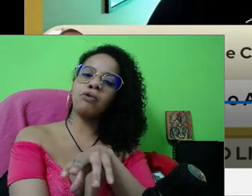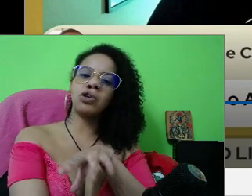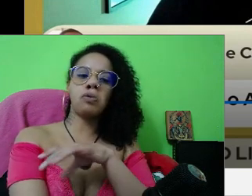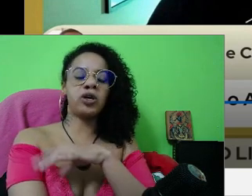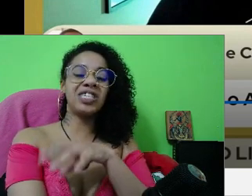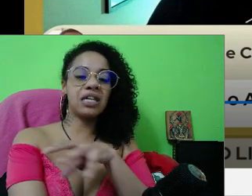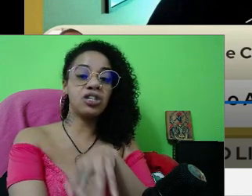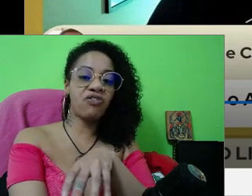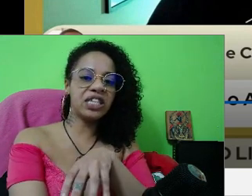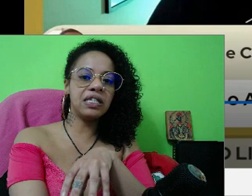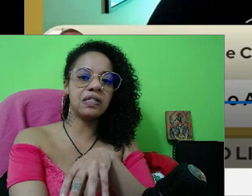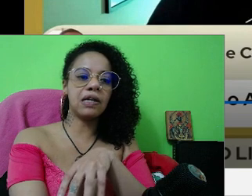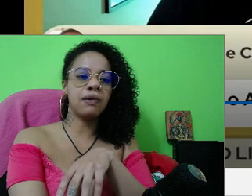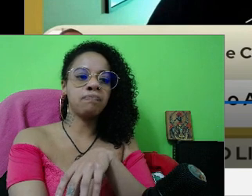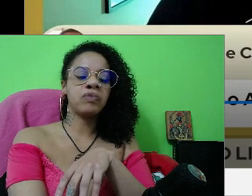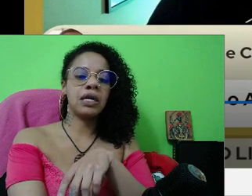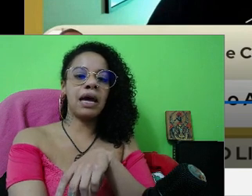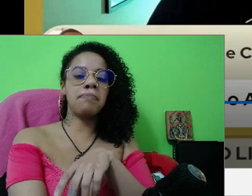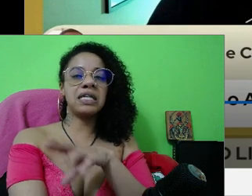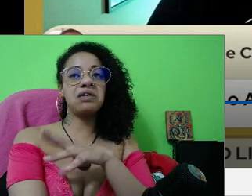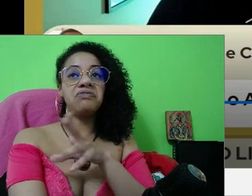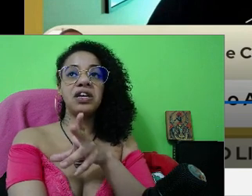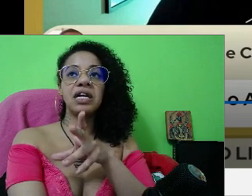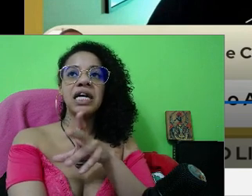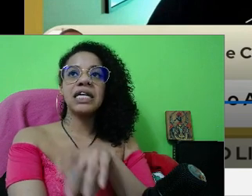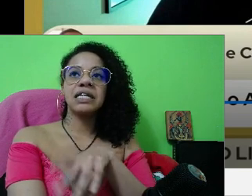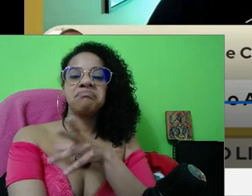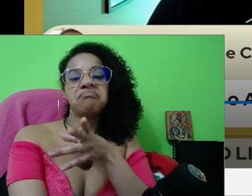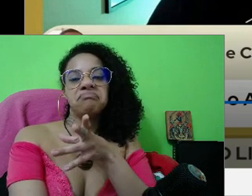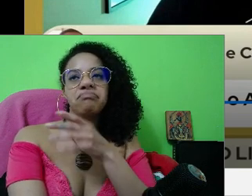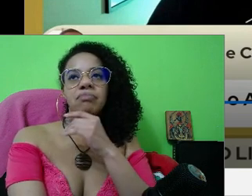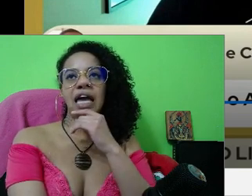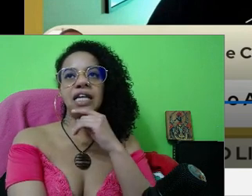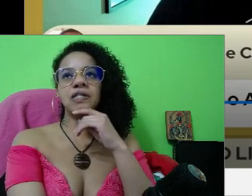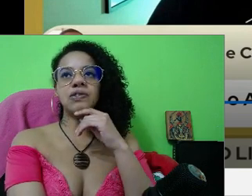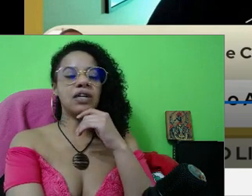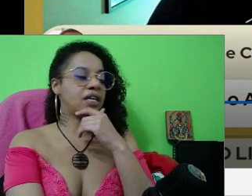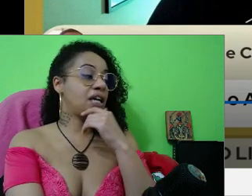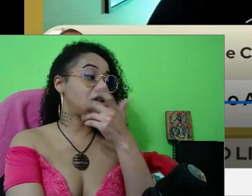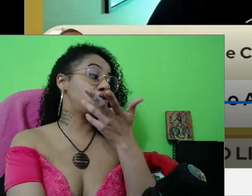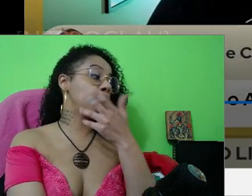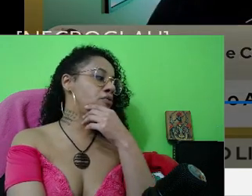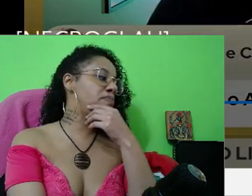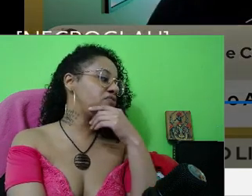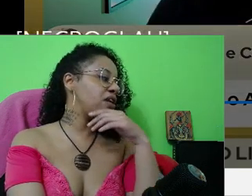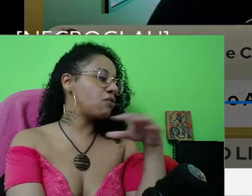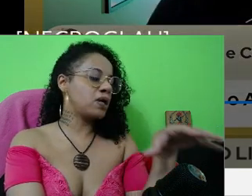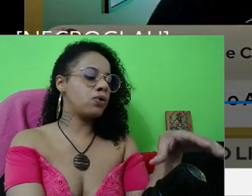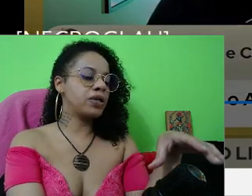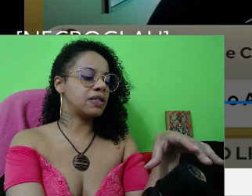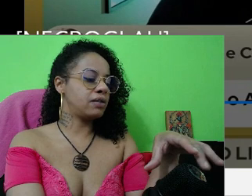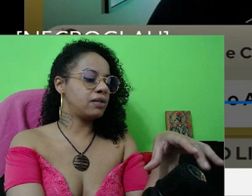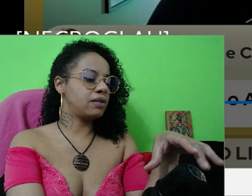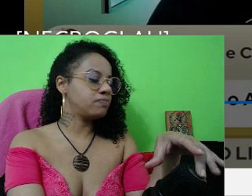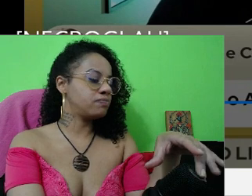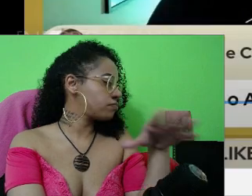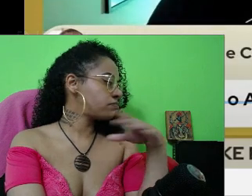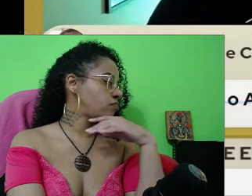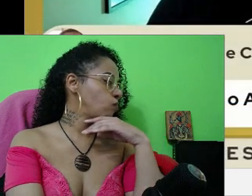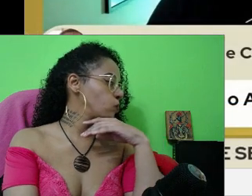né O que não pode ser anti-fascista né mas enfim é isso né Quem Sou Eu para falar alguma coisa